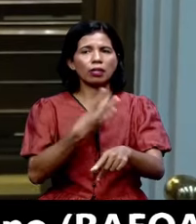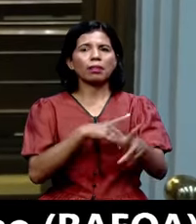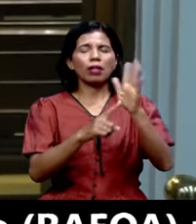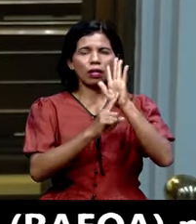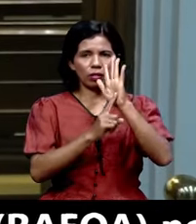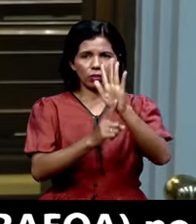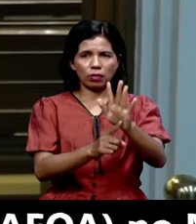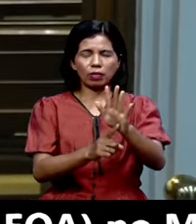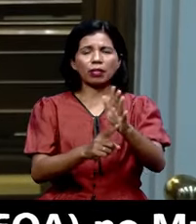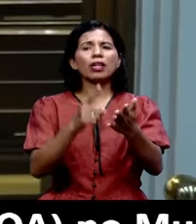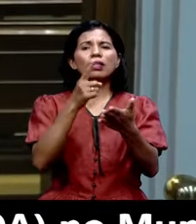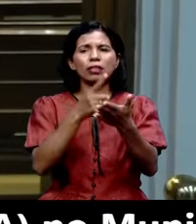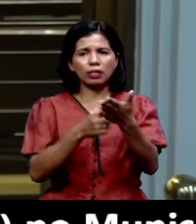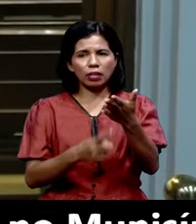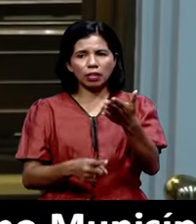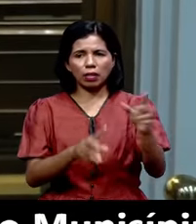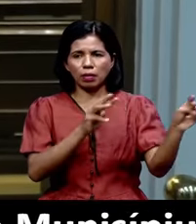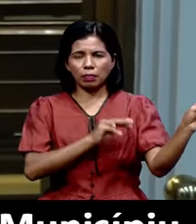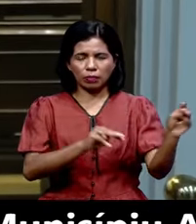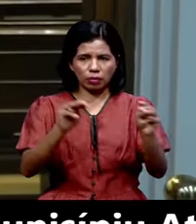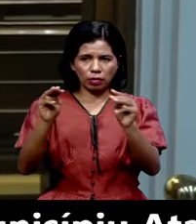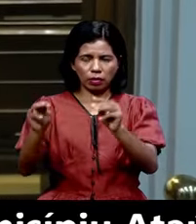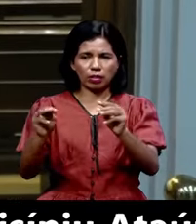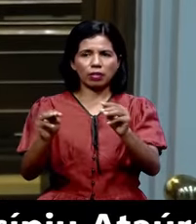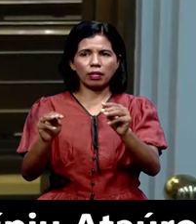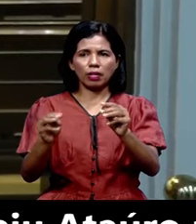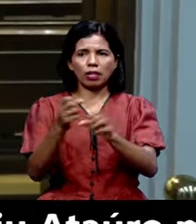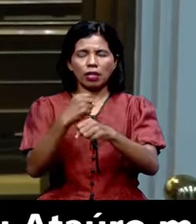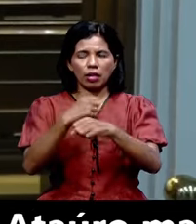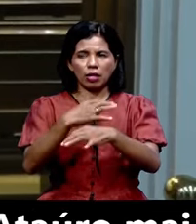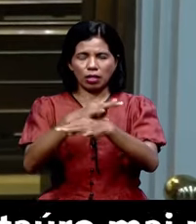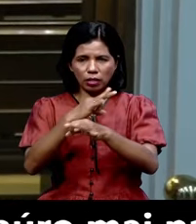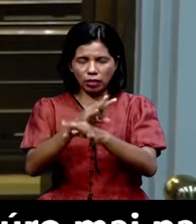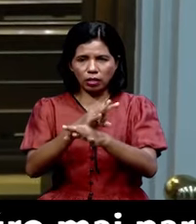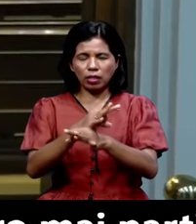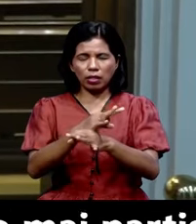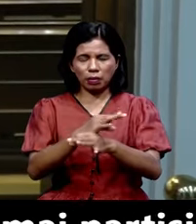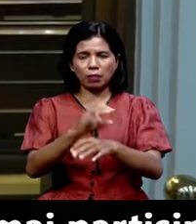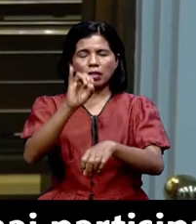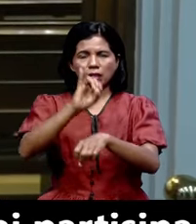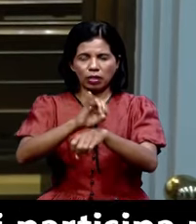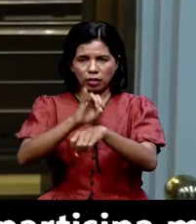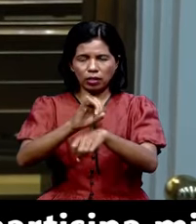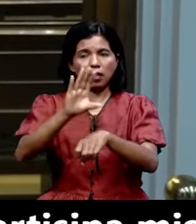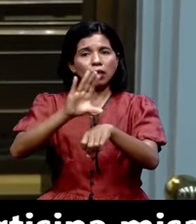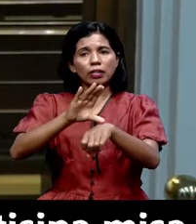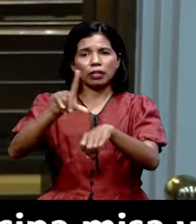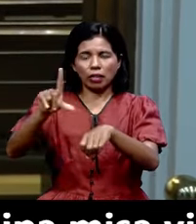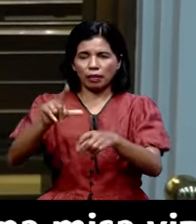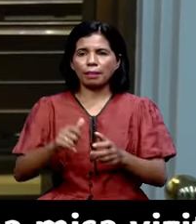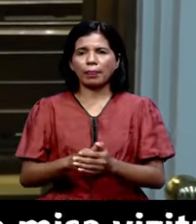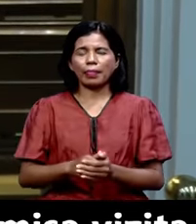cataga saída, mas a mudança, a foi em halo na reabilitação da Igreja Catedral. Dia,